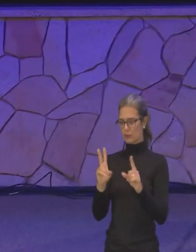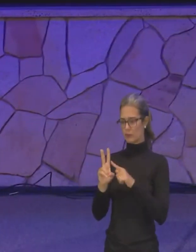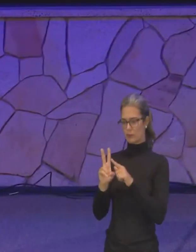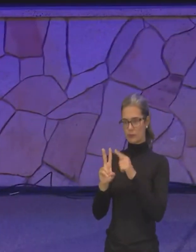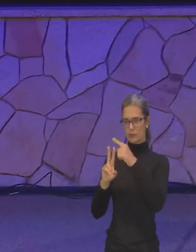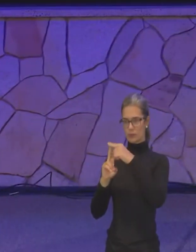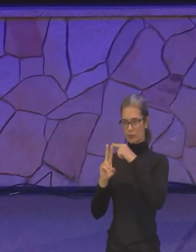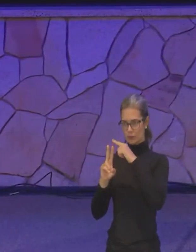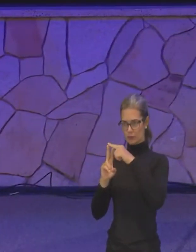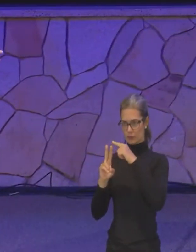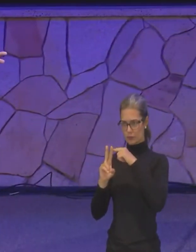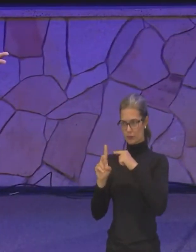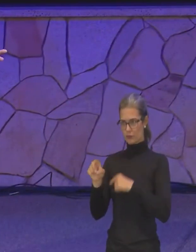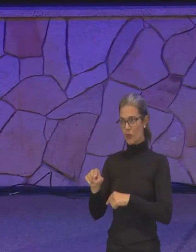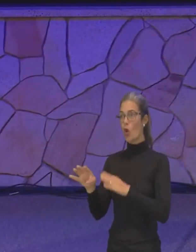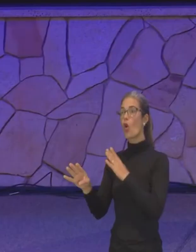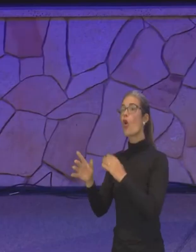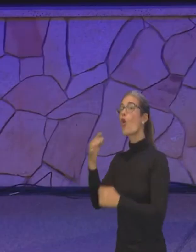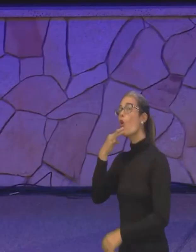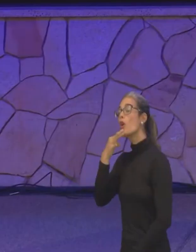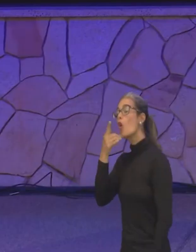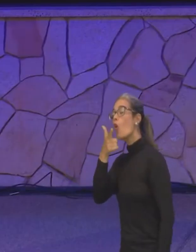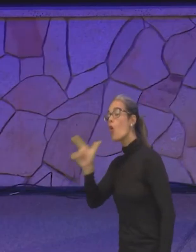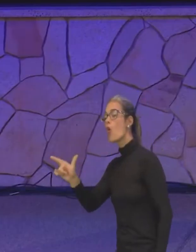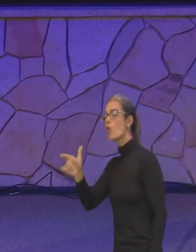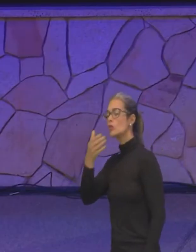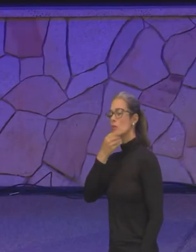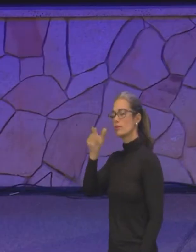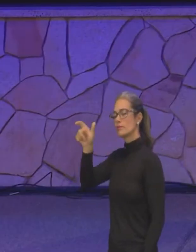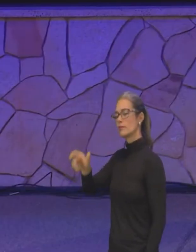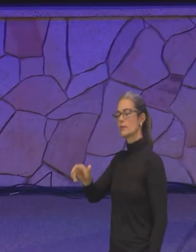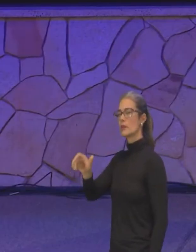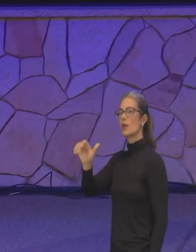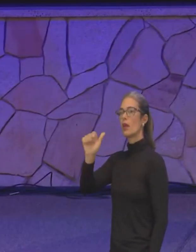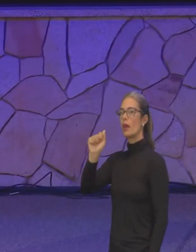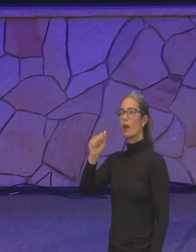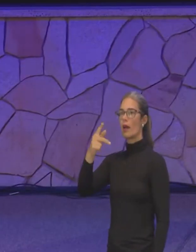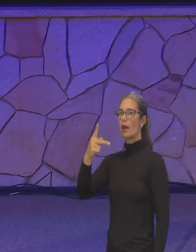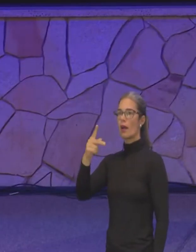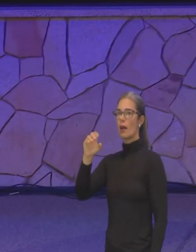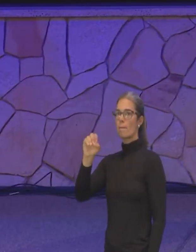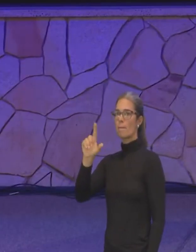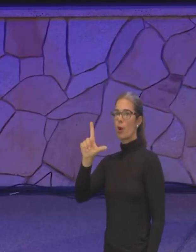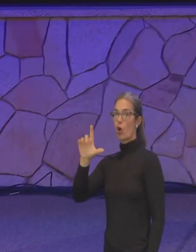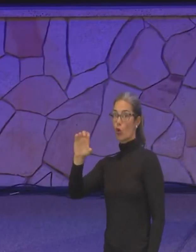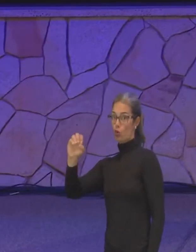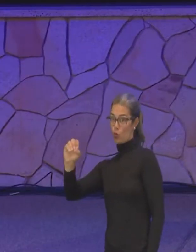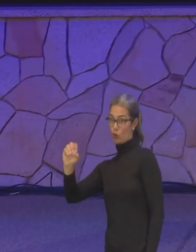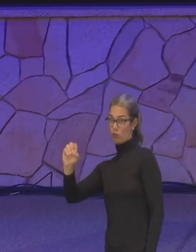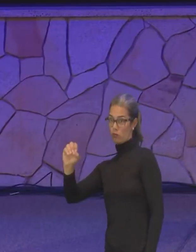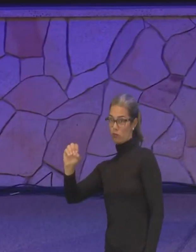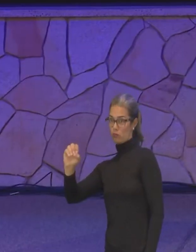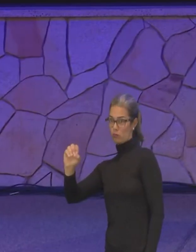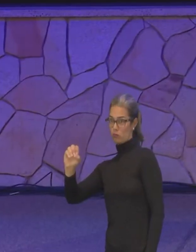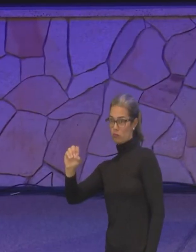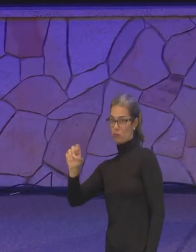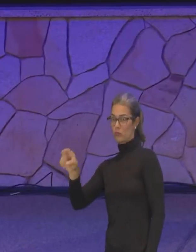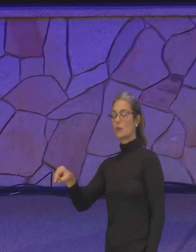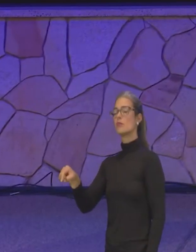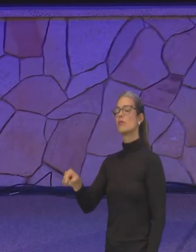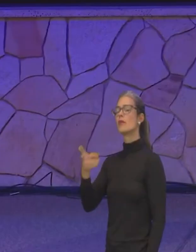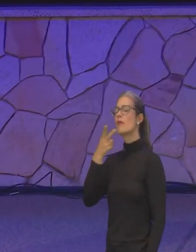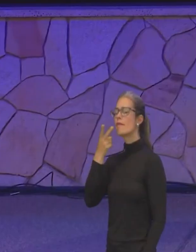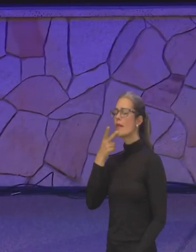Apolo falava da mensagem, falava então das escrituras, nas igrejas, nas sinagogas.